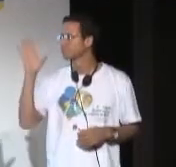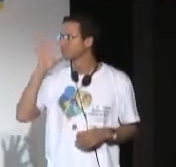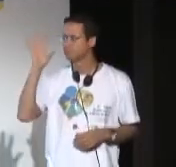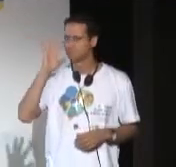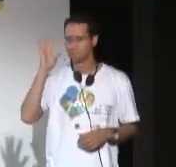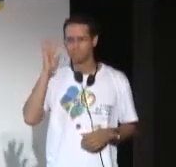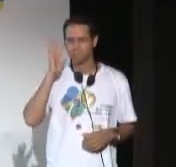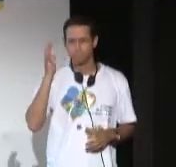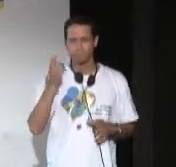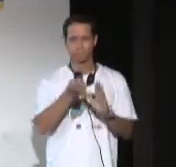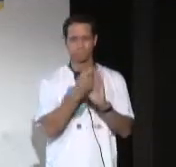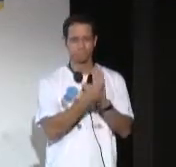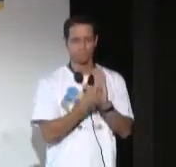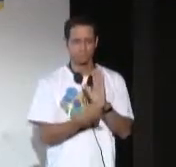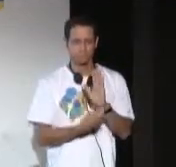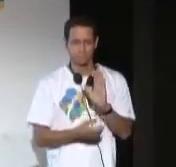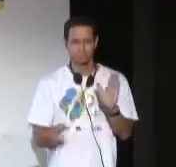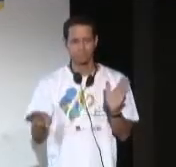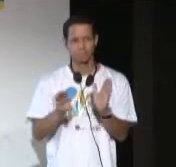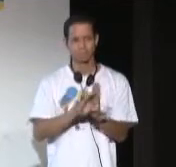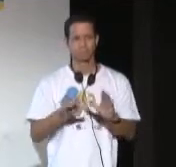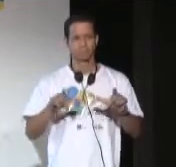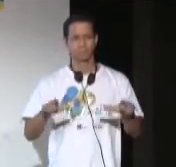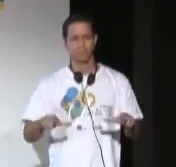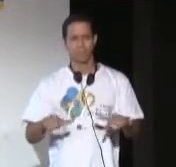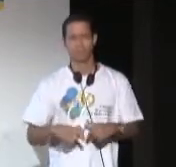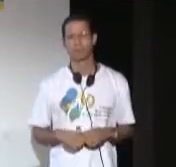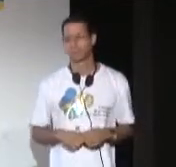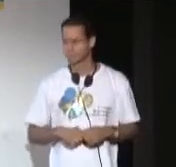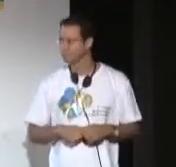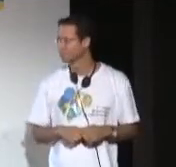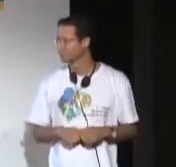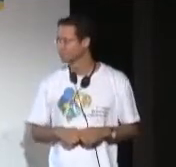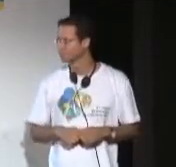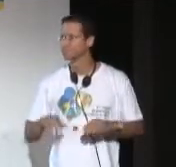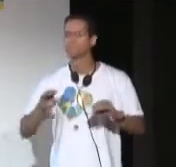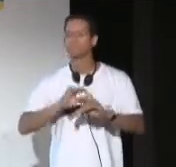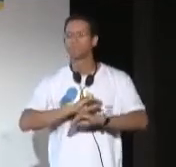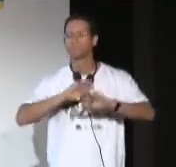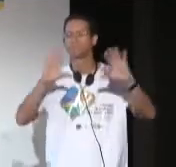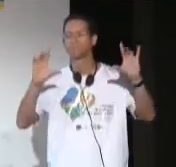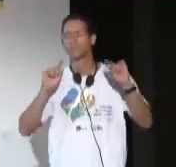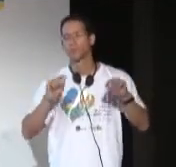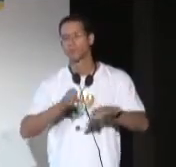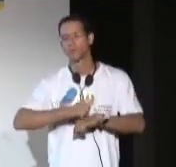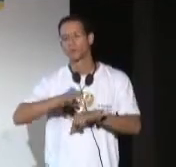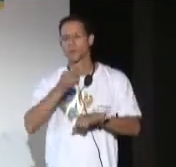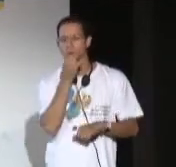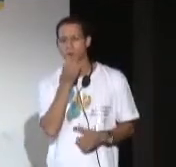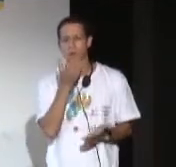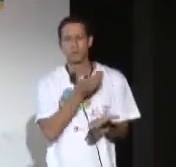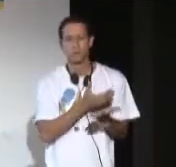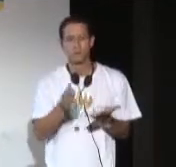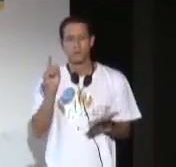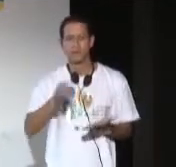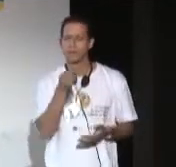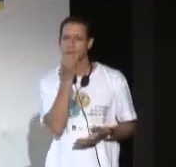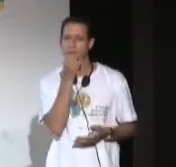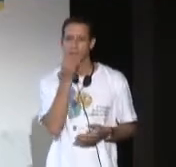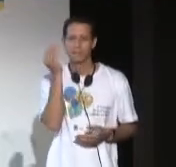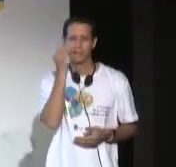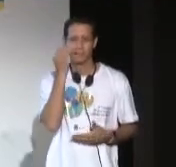né, escreve e chega na sala de aula. Pessoal, só para deixar claro que a ideia inicial foi que a gente